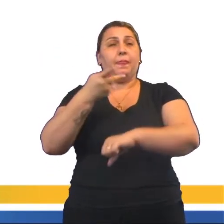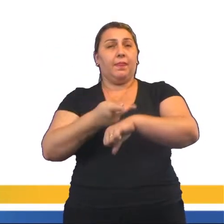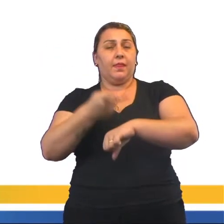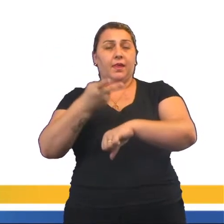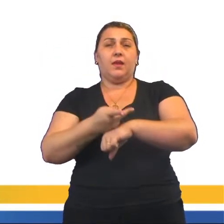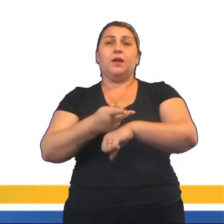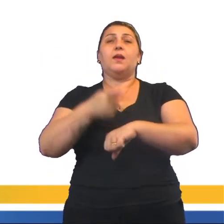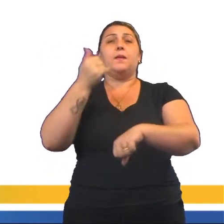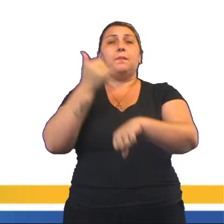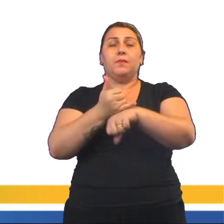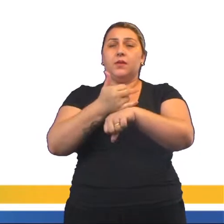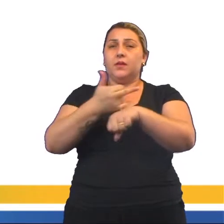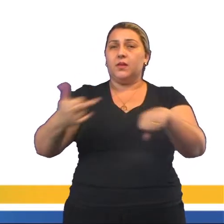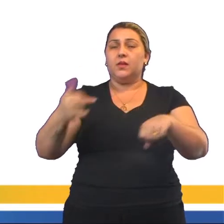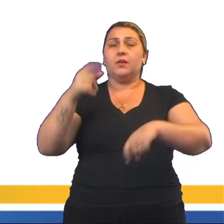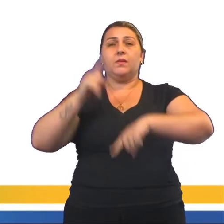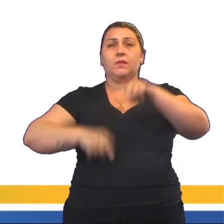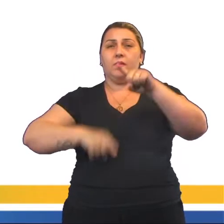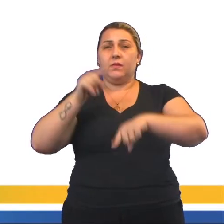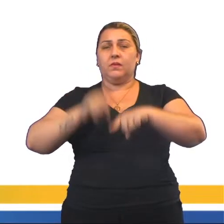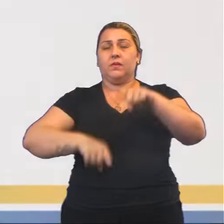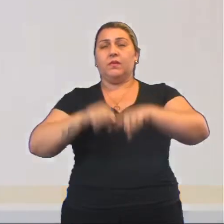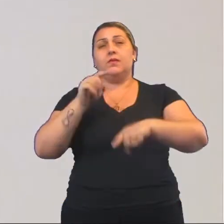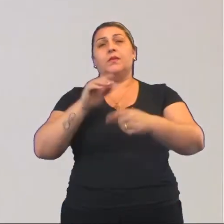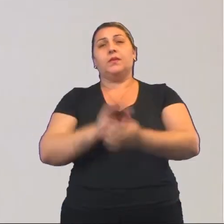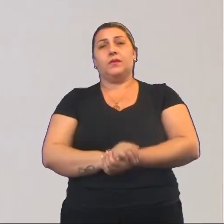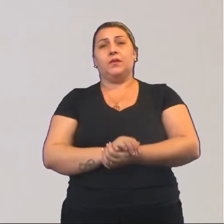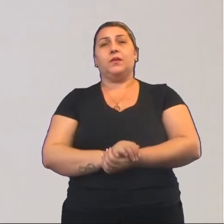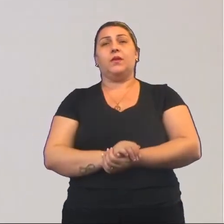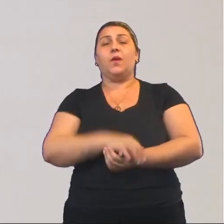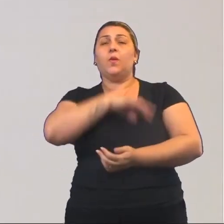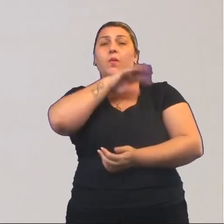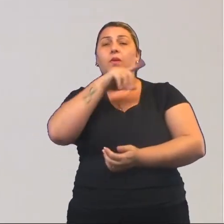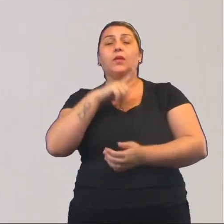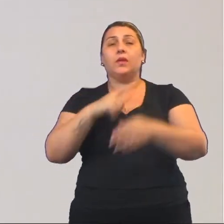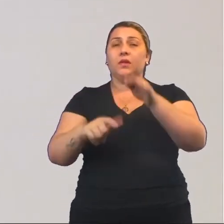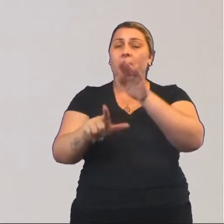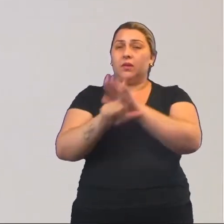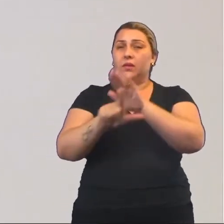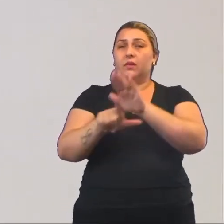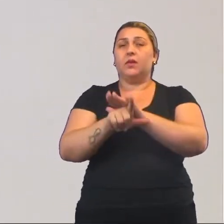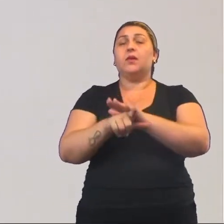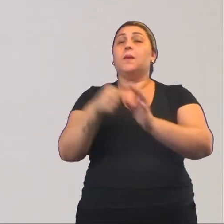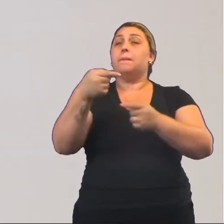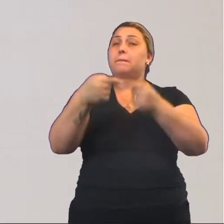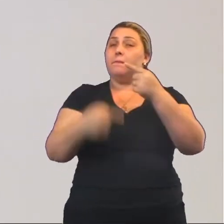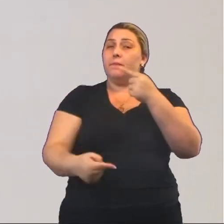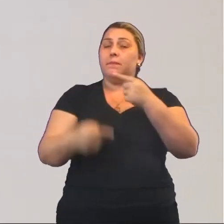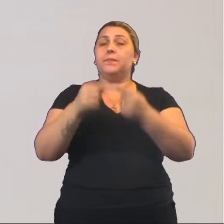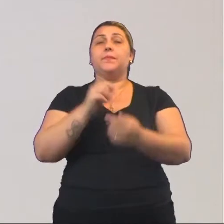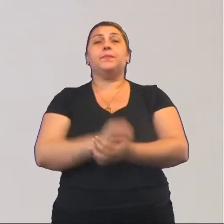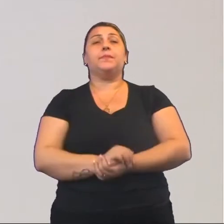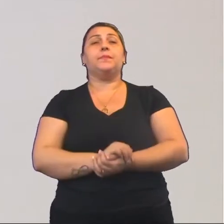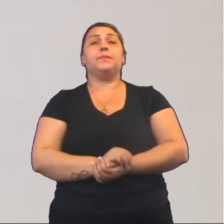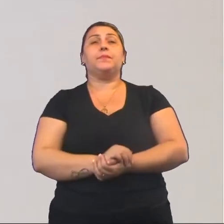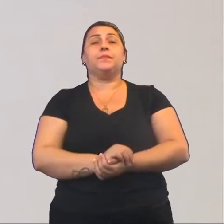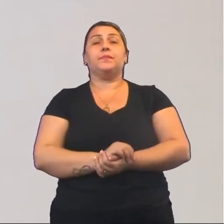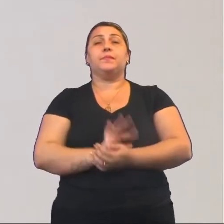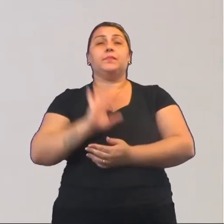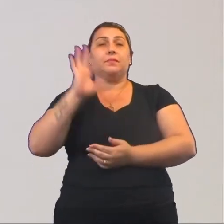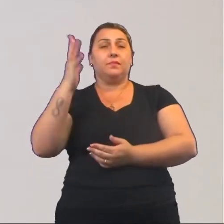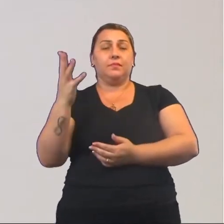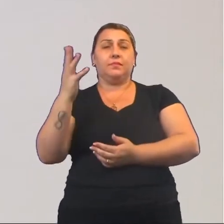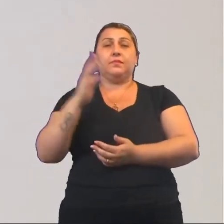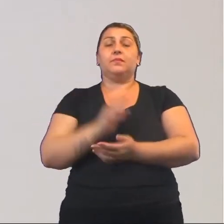rochas, minerais e equipamentos danificados. Existe legislação que impede que esse tipo de